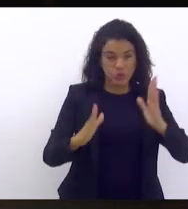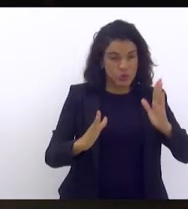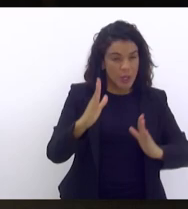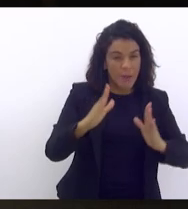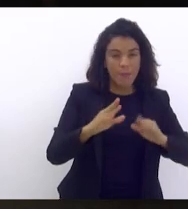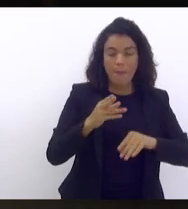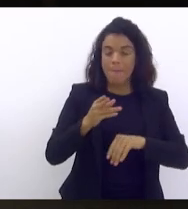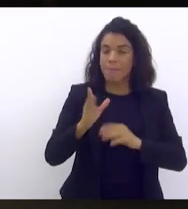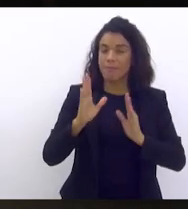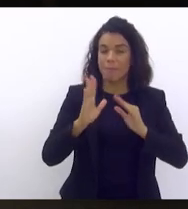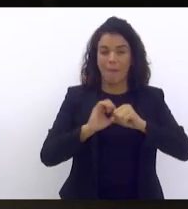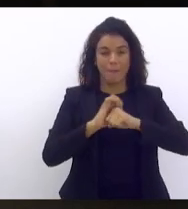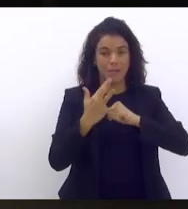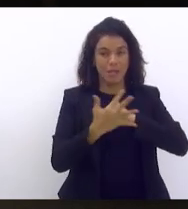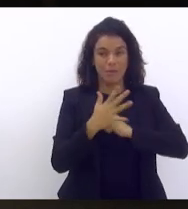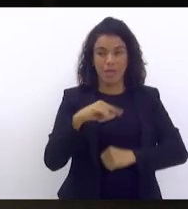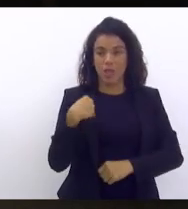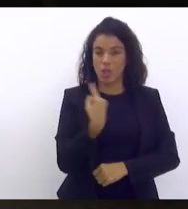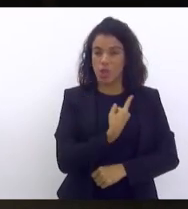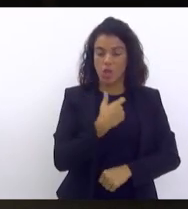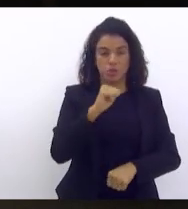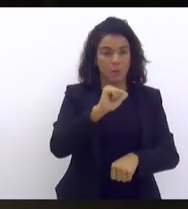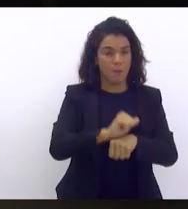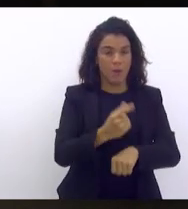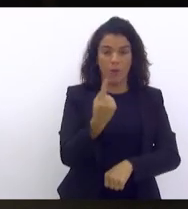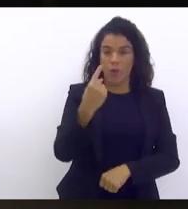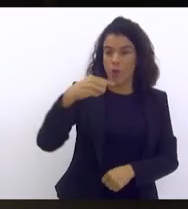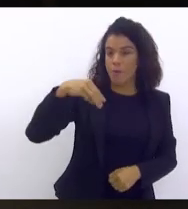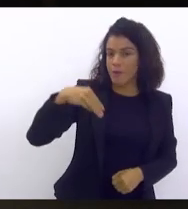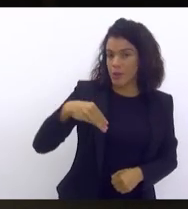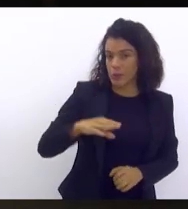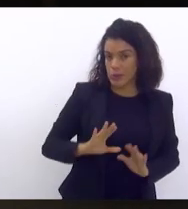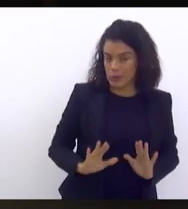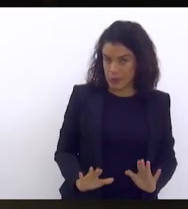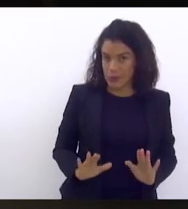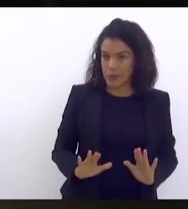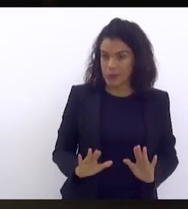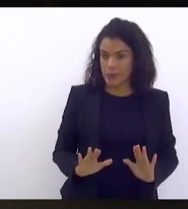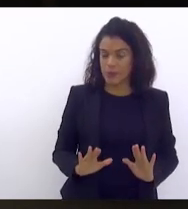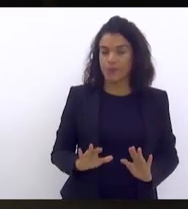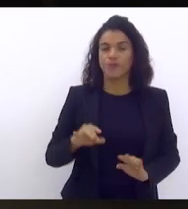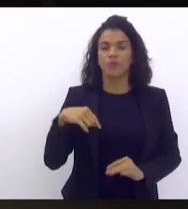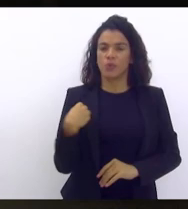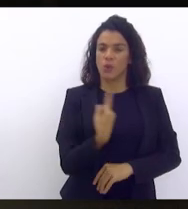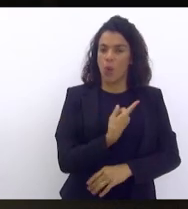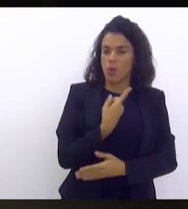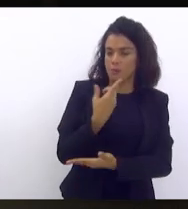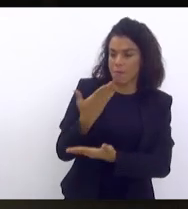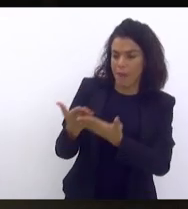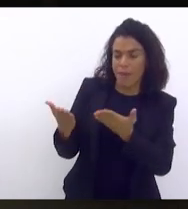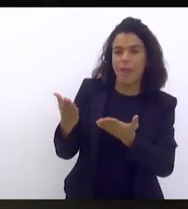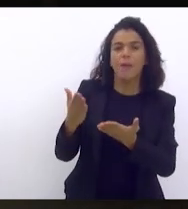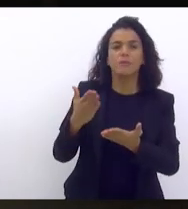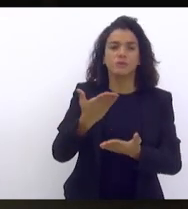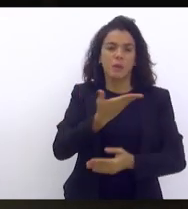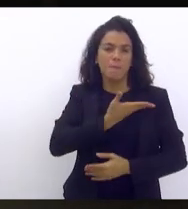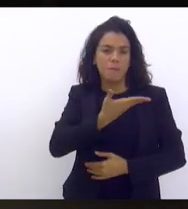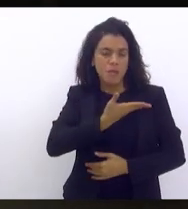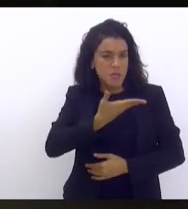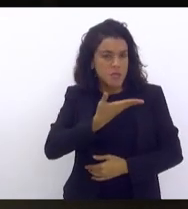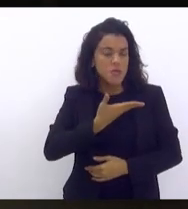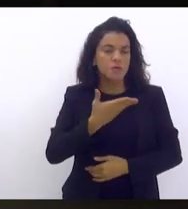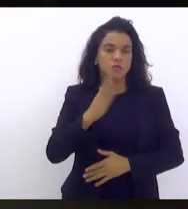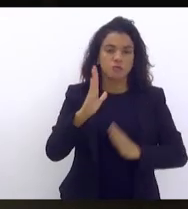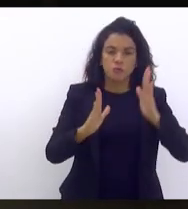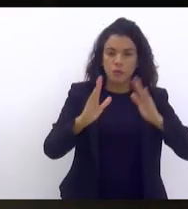todo lugar, durante a pandemia, e nós não paramos um minuto sequer. Nós perdemos pessoas durante a